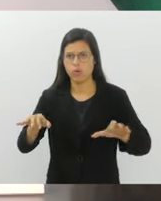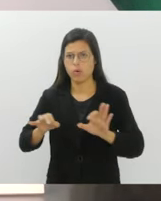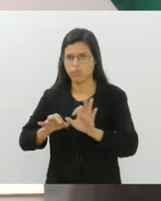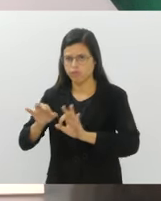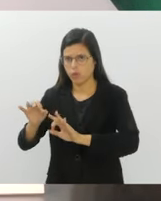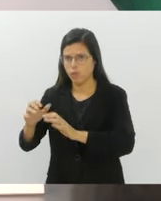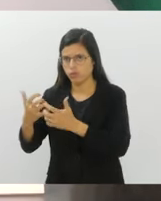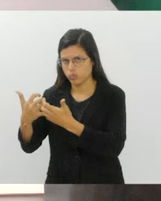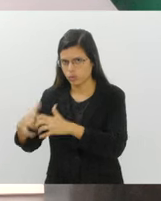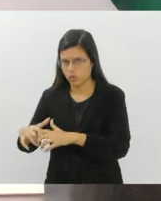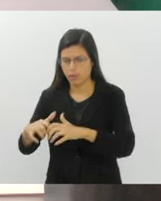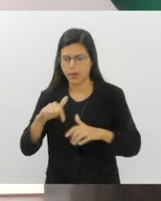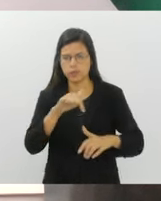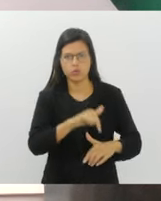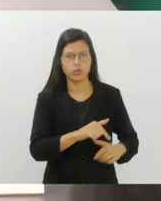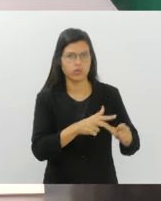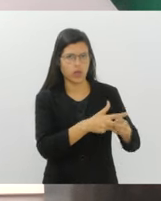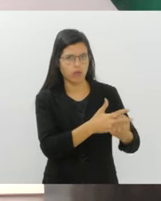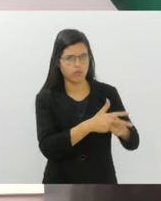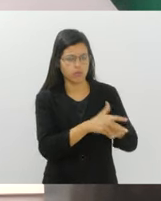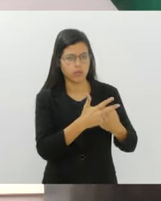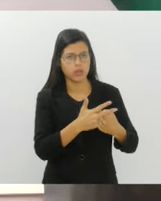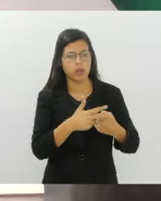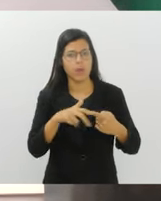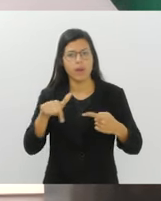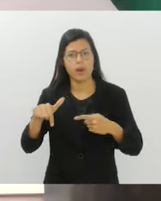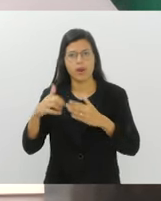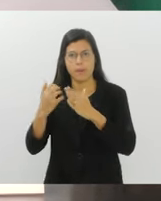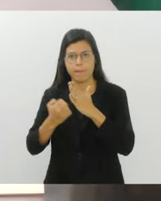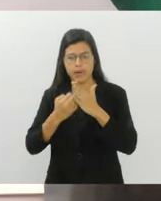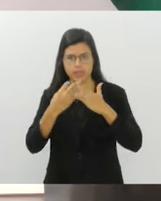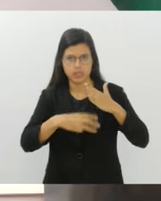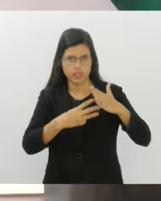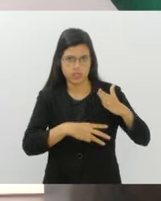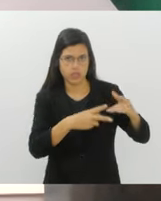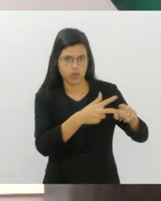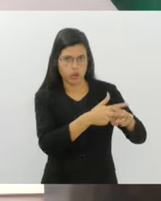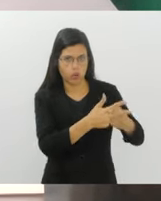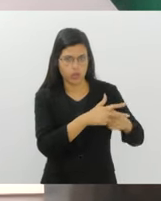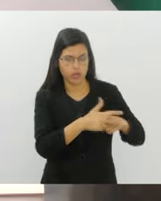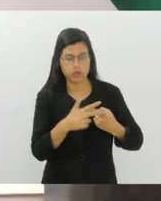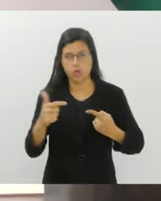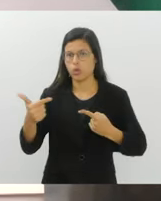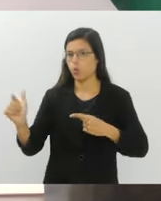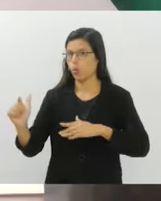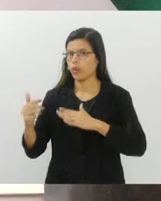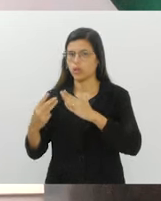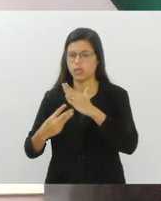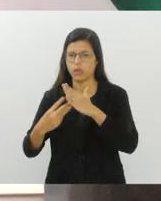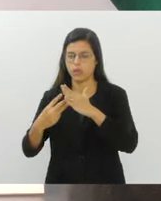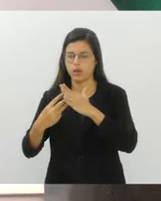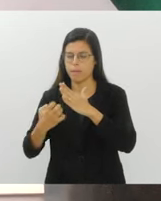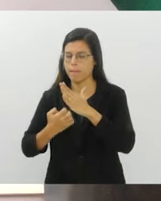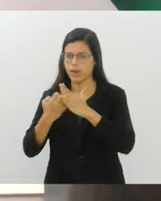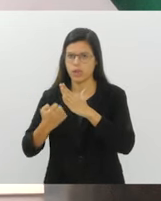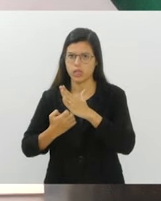Então, seria uma empresa terceirizada para a manutenção e uma outra empresa